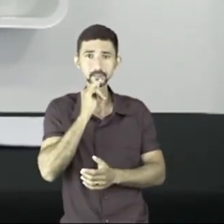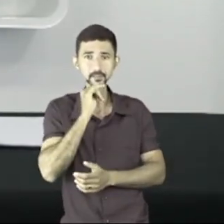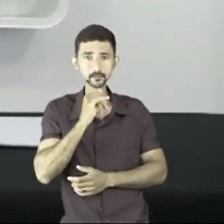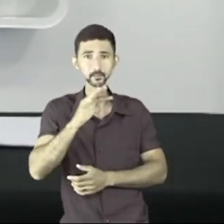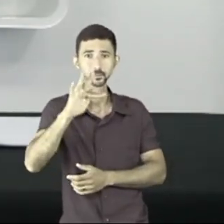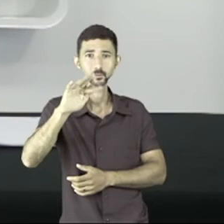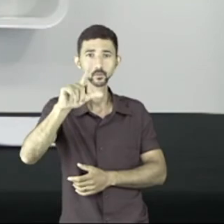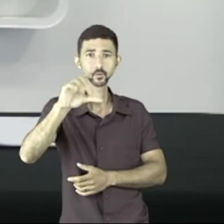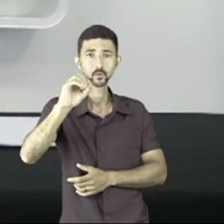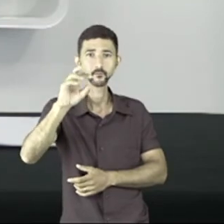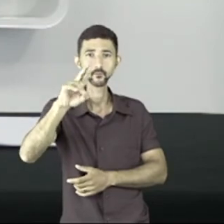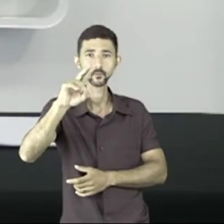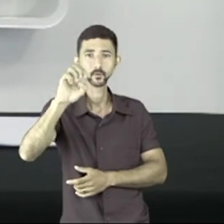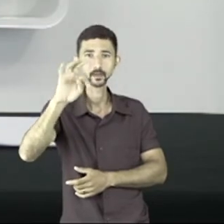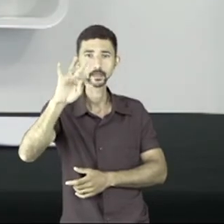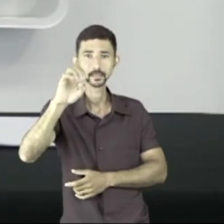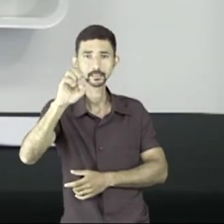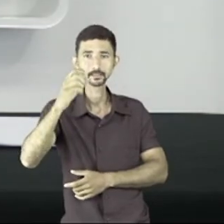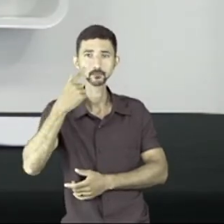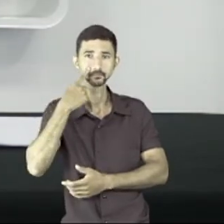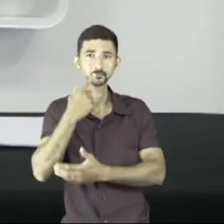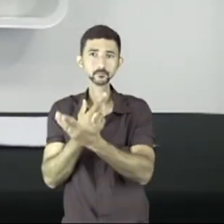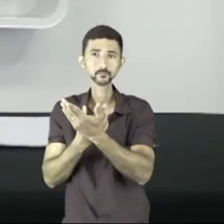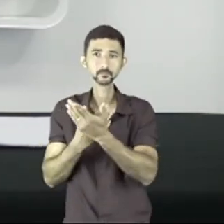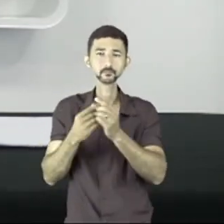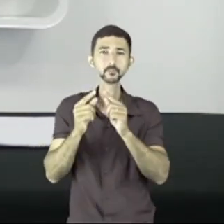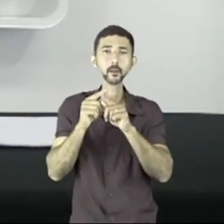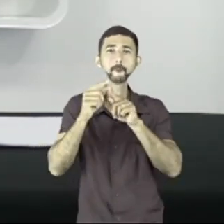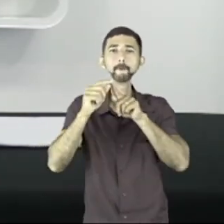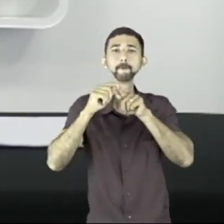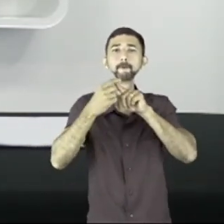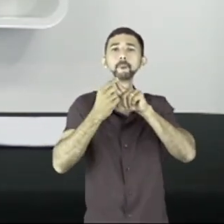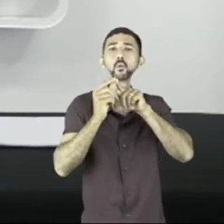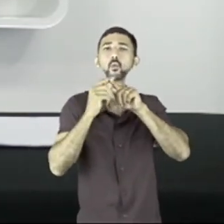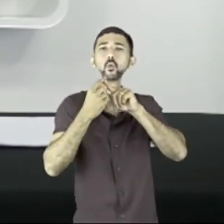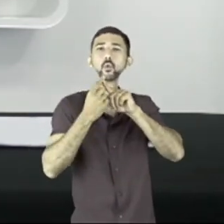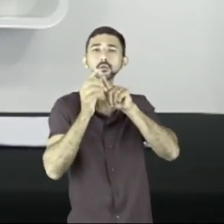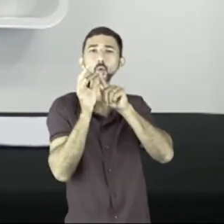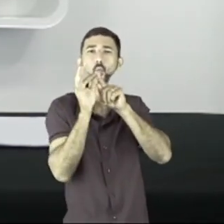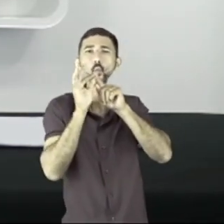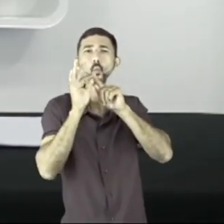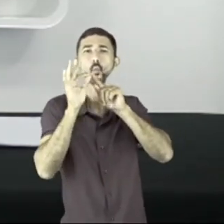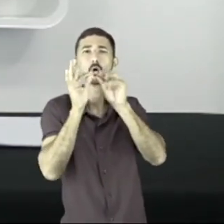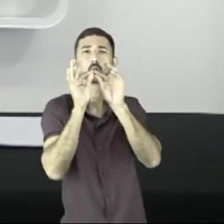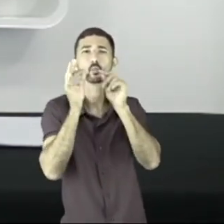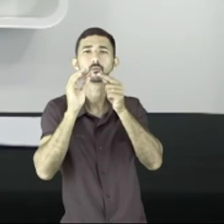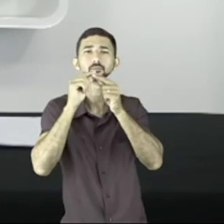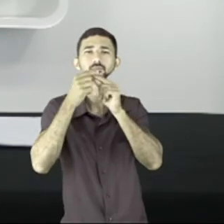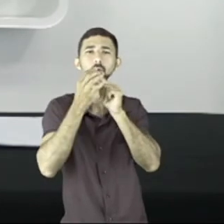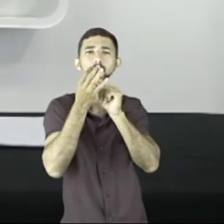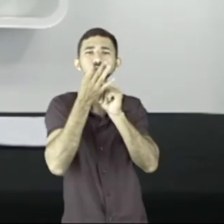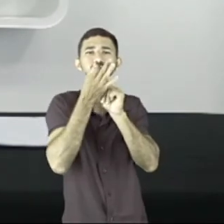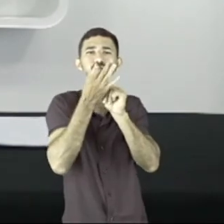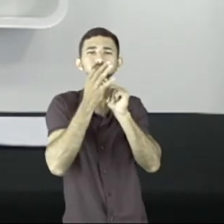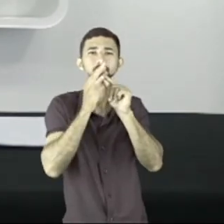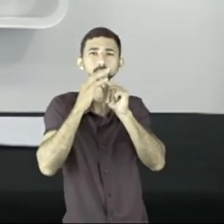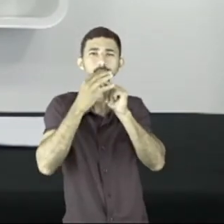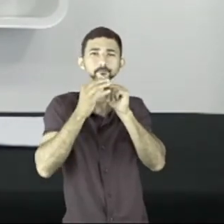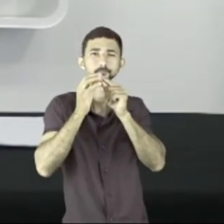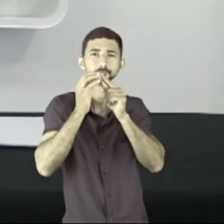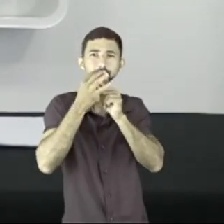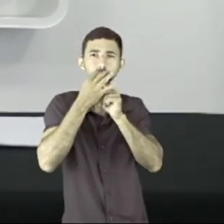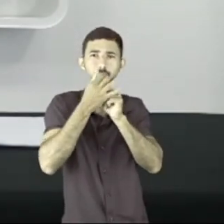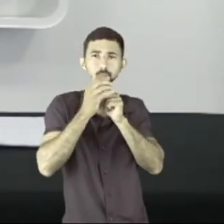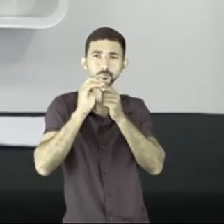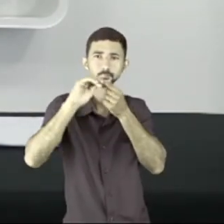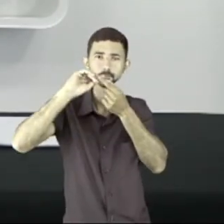fazer um florete, a ponta do florete, vamos relembrar como é. Ela é bem fininha, né? Tem uma bolinha. E aí